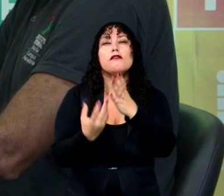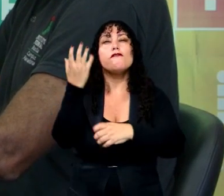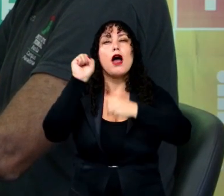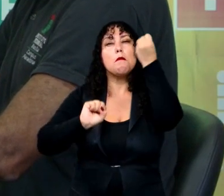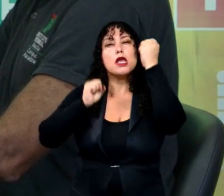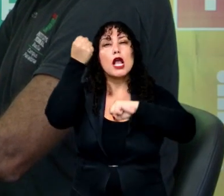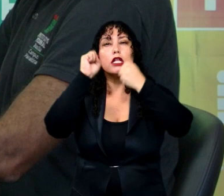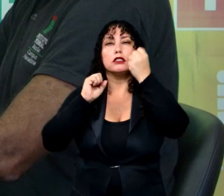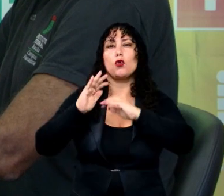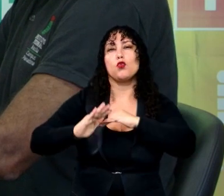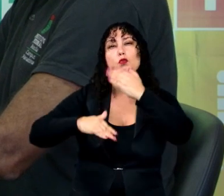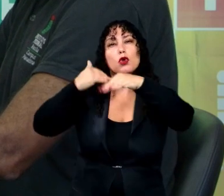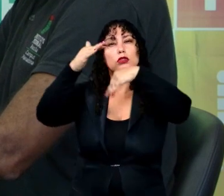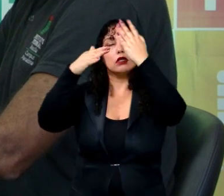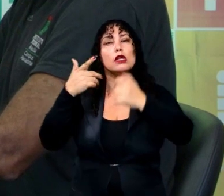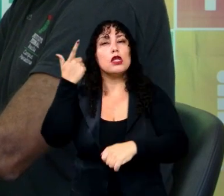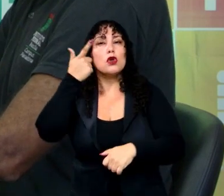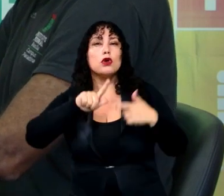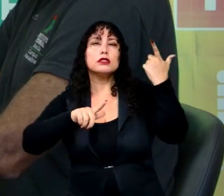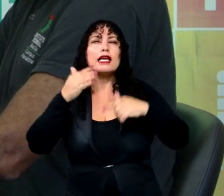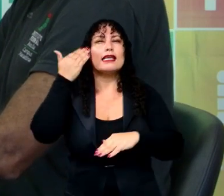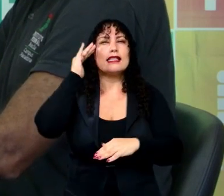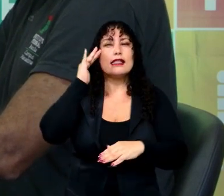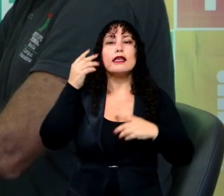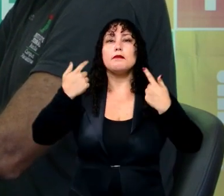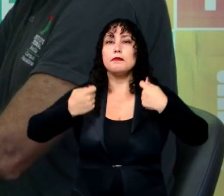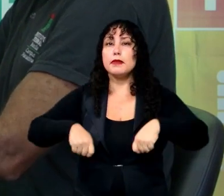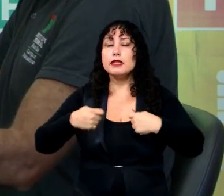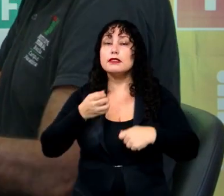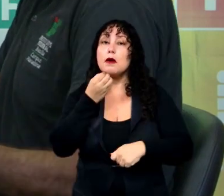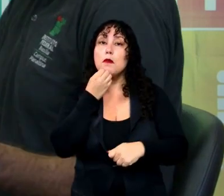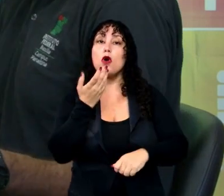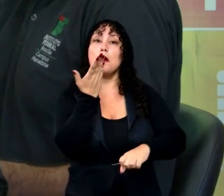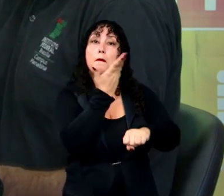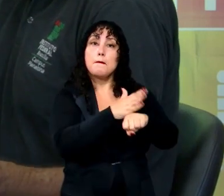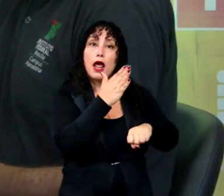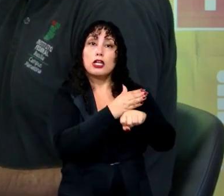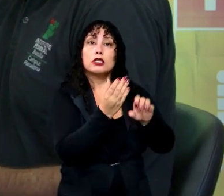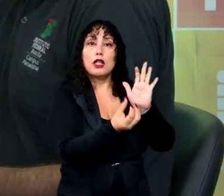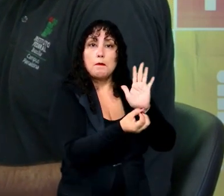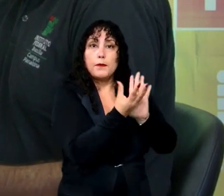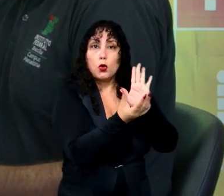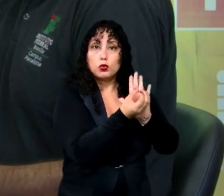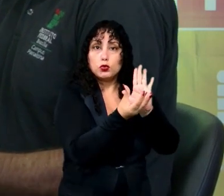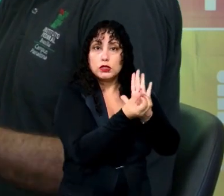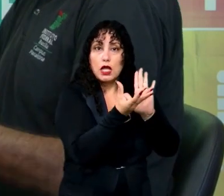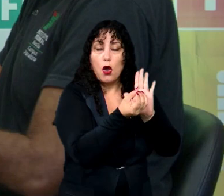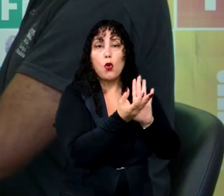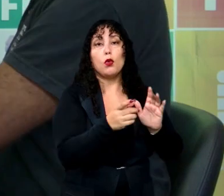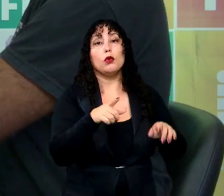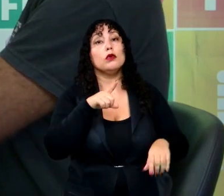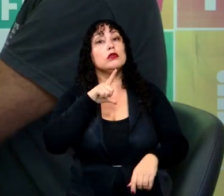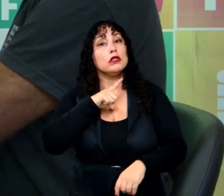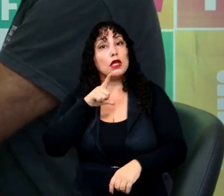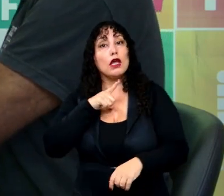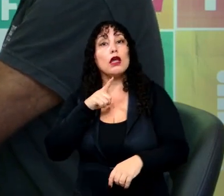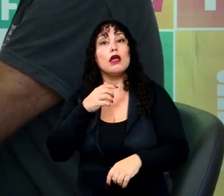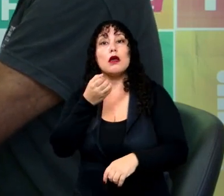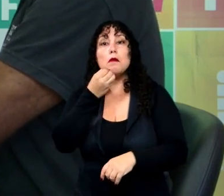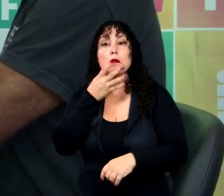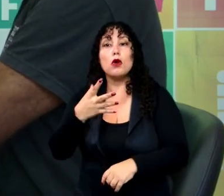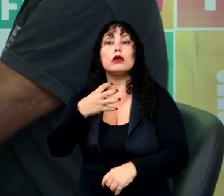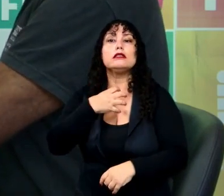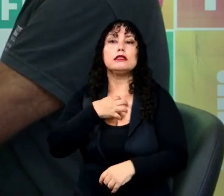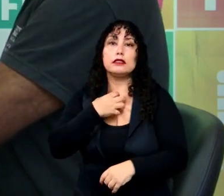processamento eles conseguem entender que precisa também de boas práticas na produção e tem boas práticas na